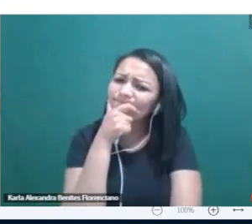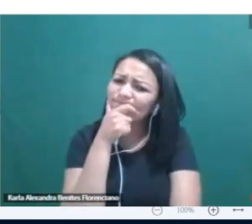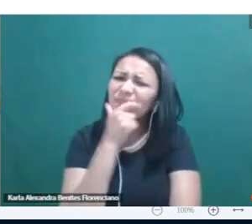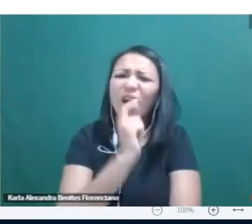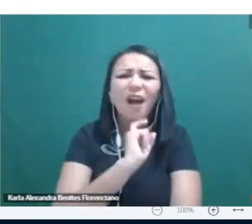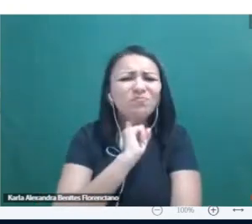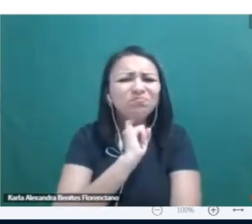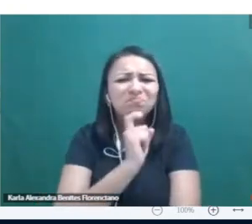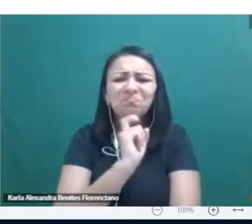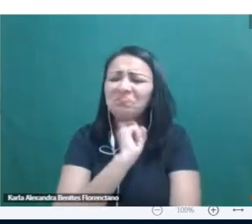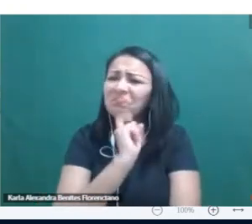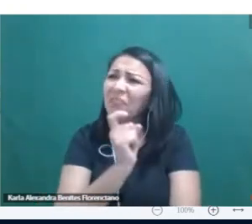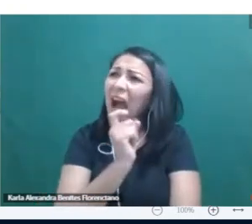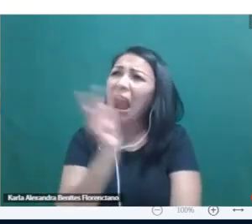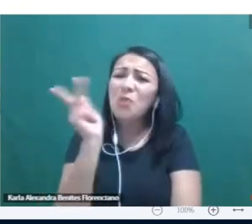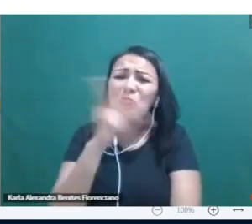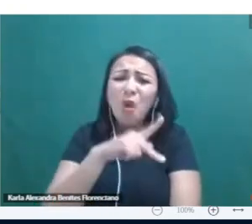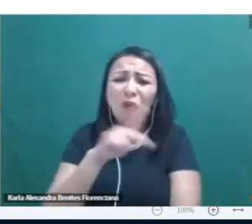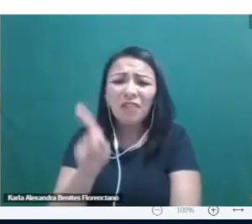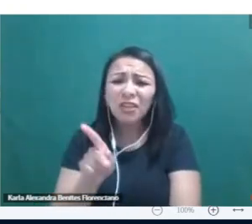né? Professor,